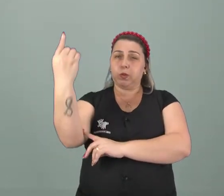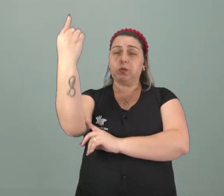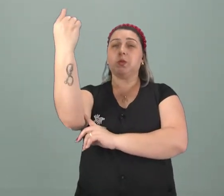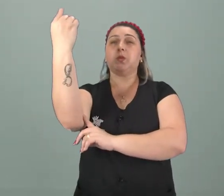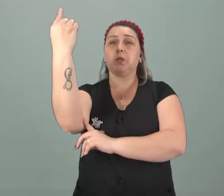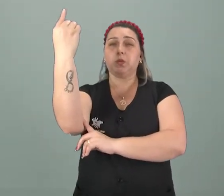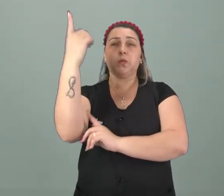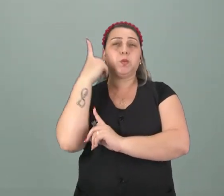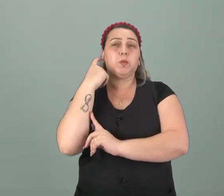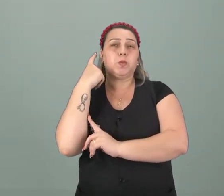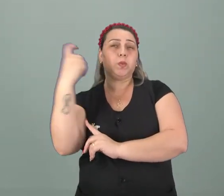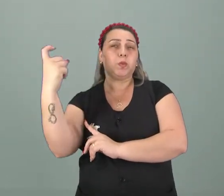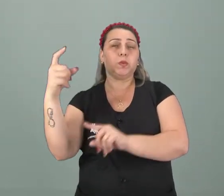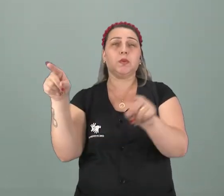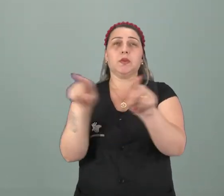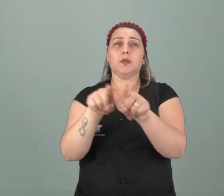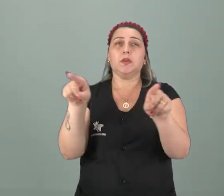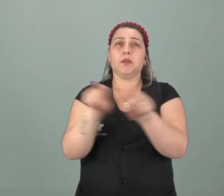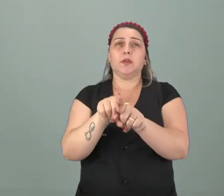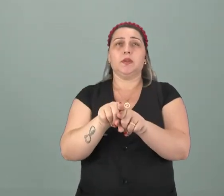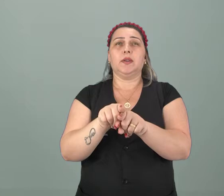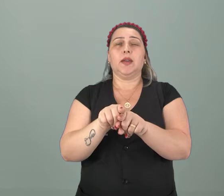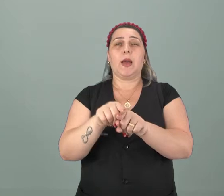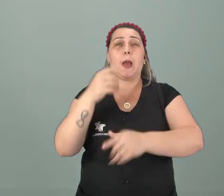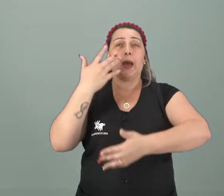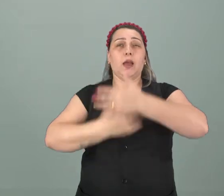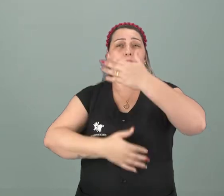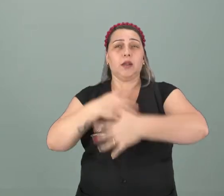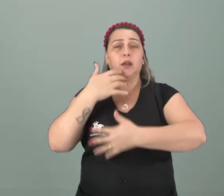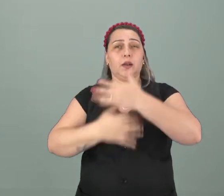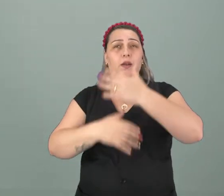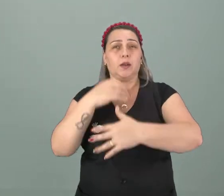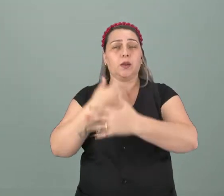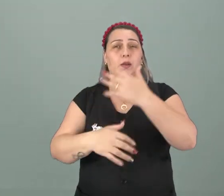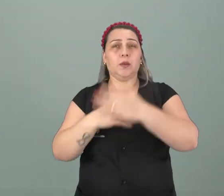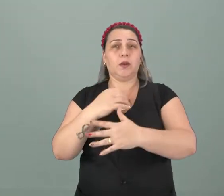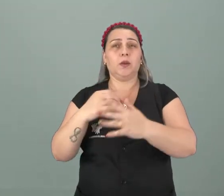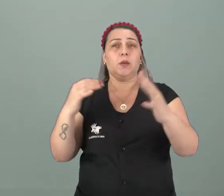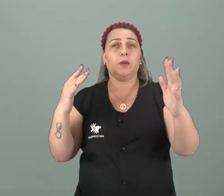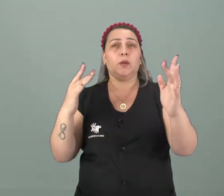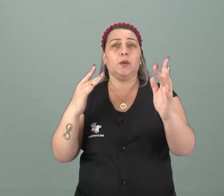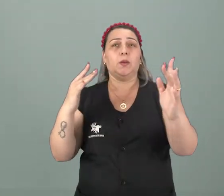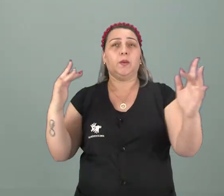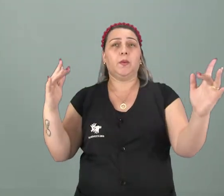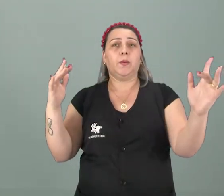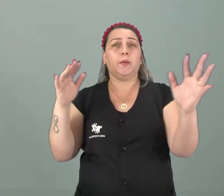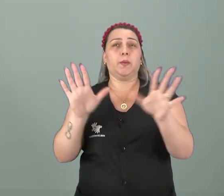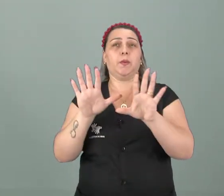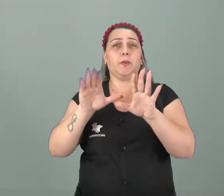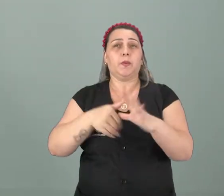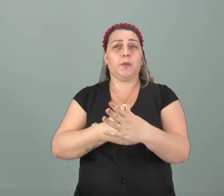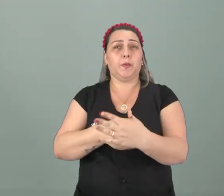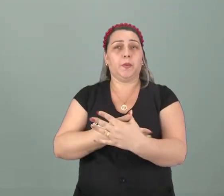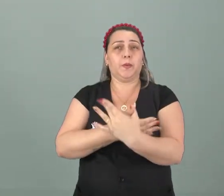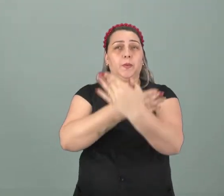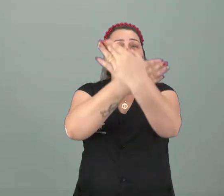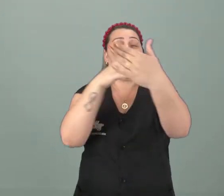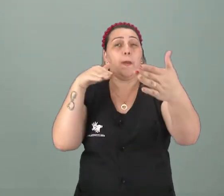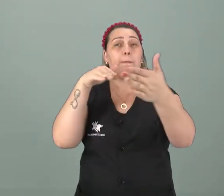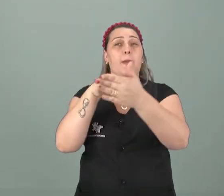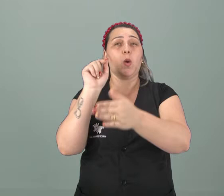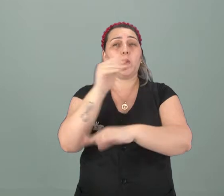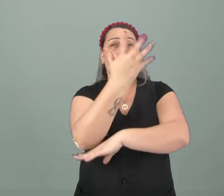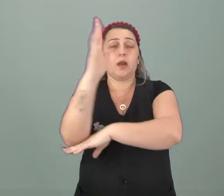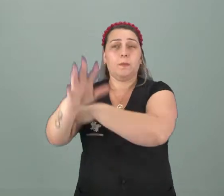por causarem um barulho muito grande, elas acabam por atrapalhar fluxos migratórios de aves. E isso é um impacto ambiental. Então,